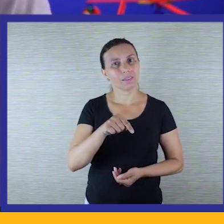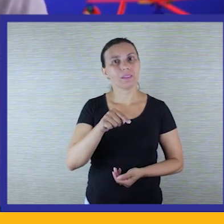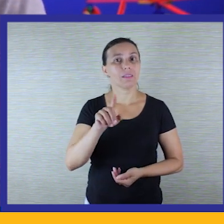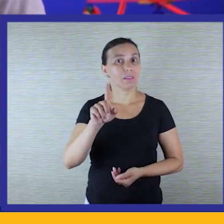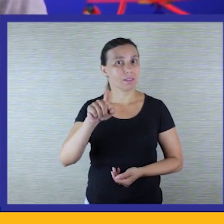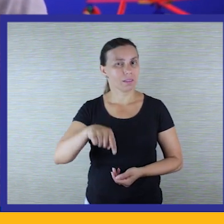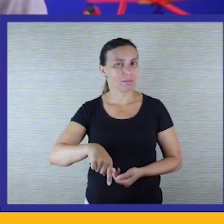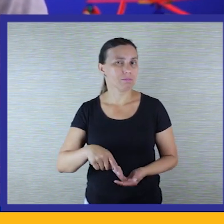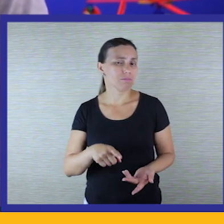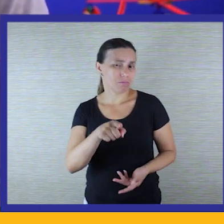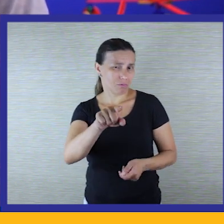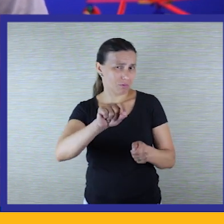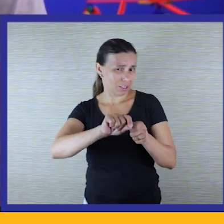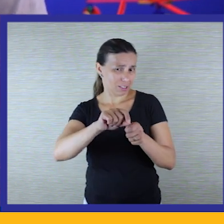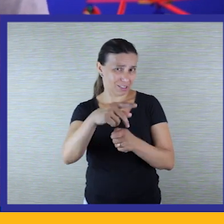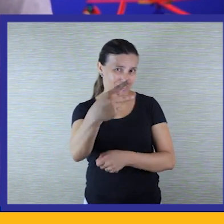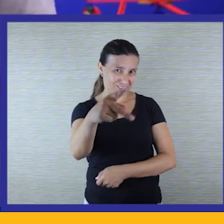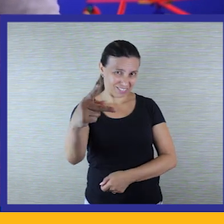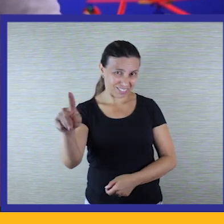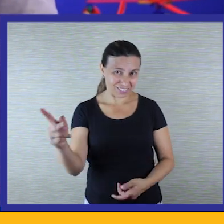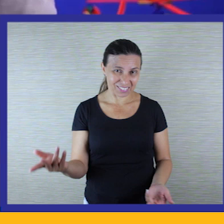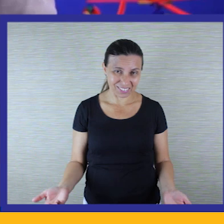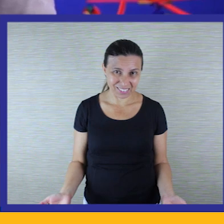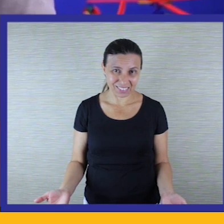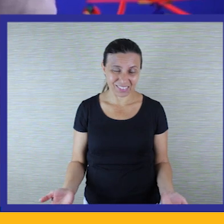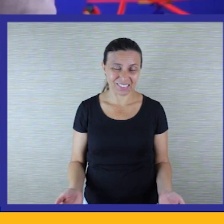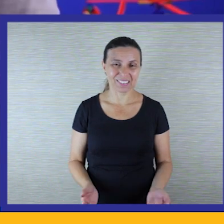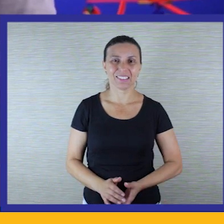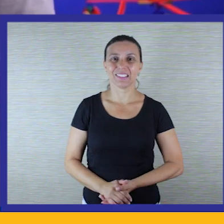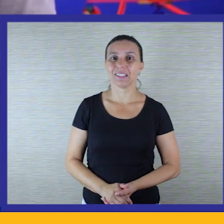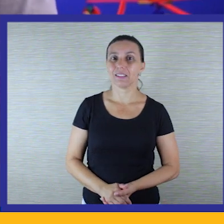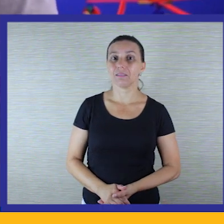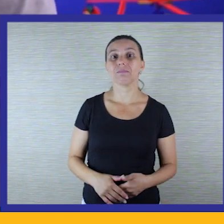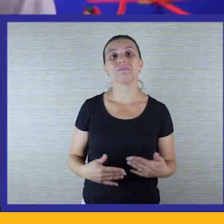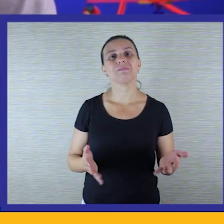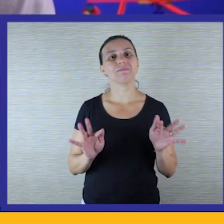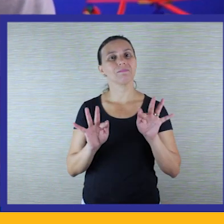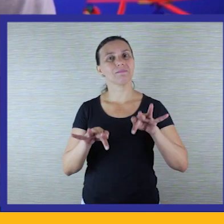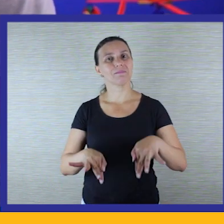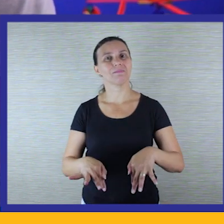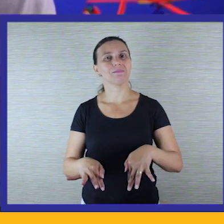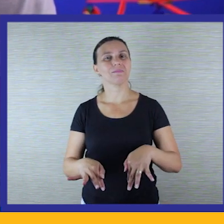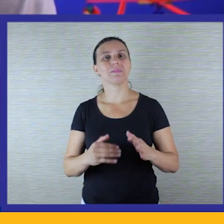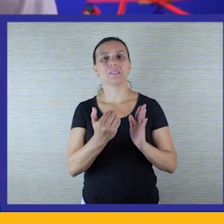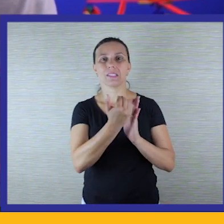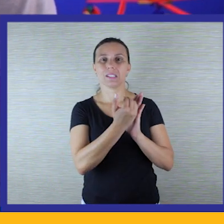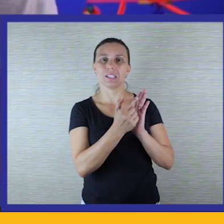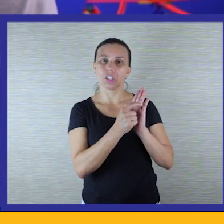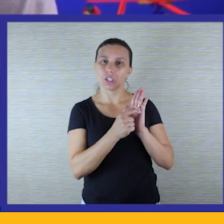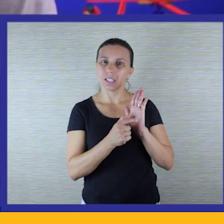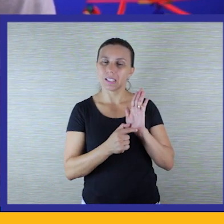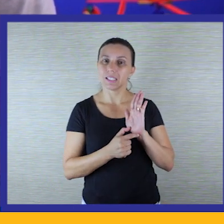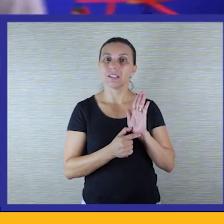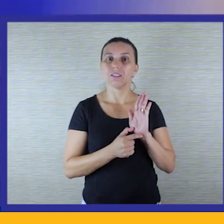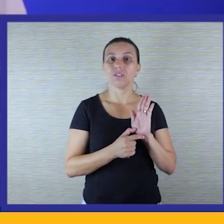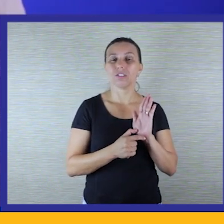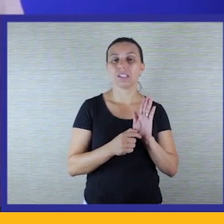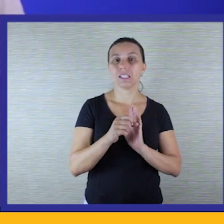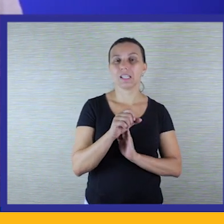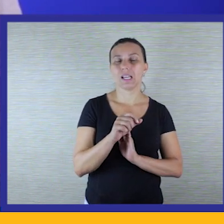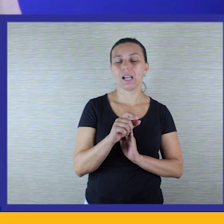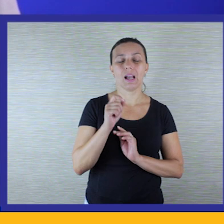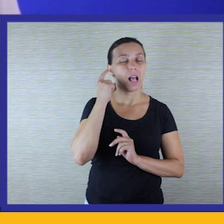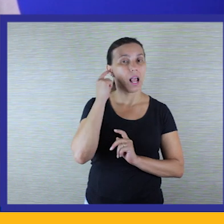Maker. Faça você mesmo. Com isso, finalizamos a programação desse sistema de alarme térmico.